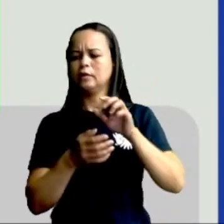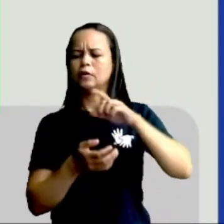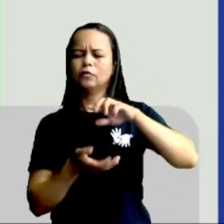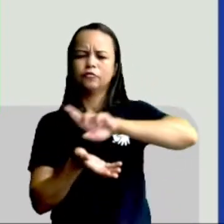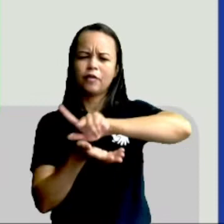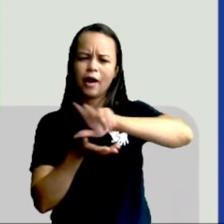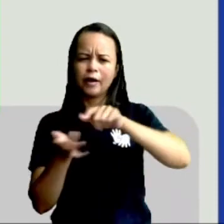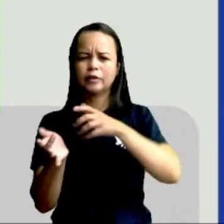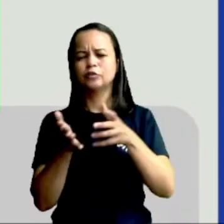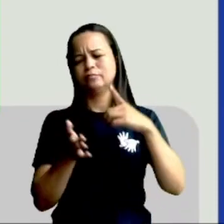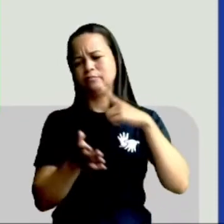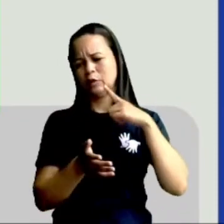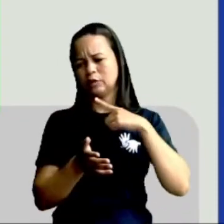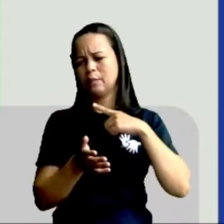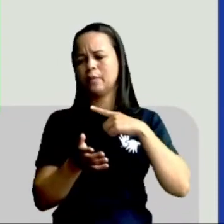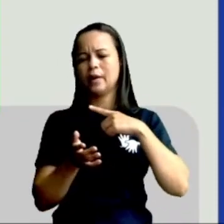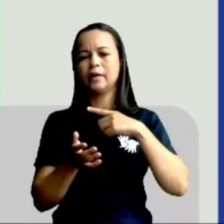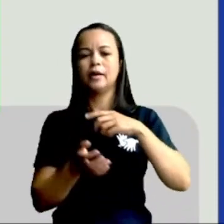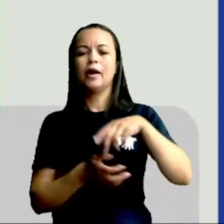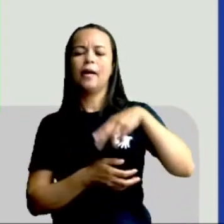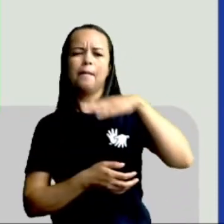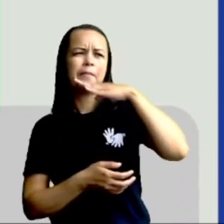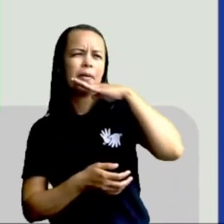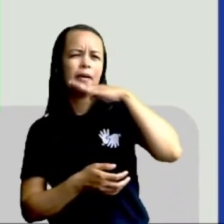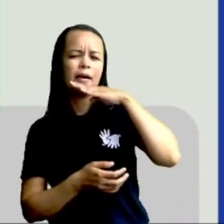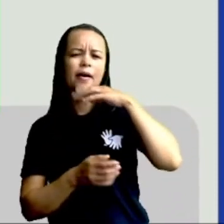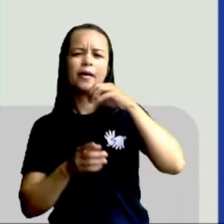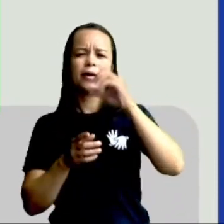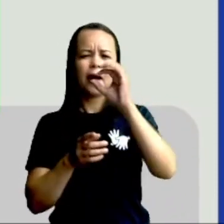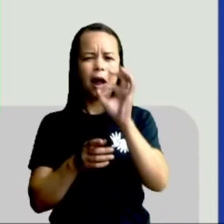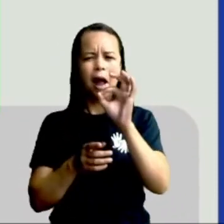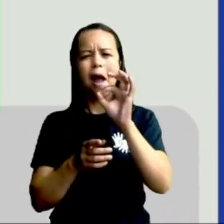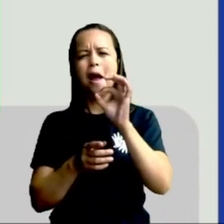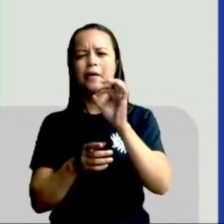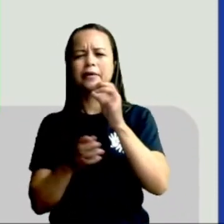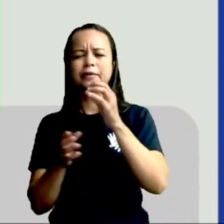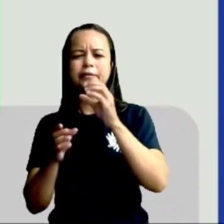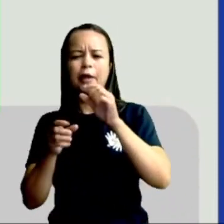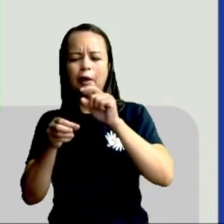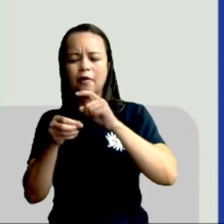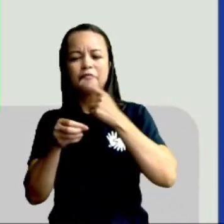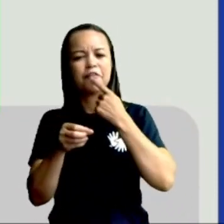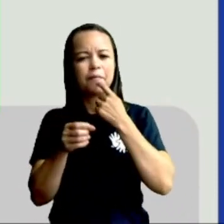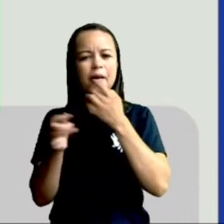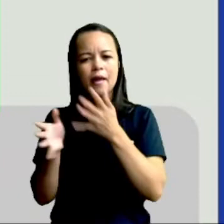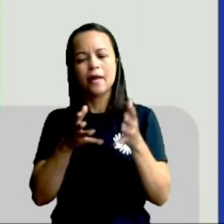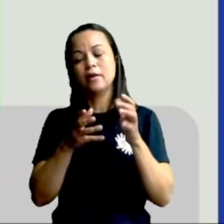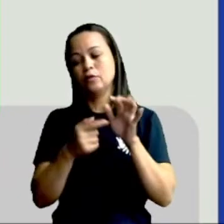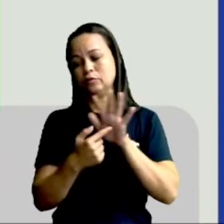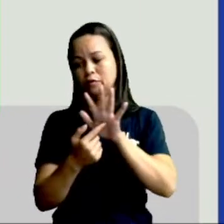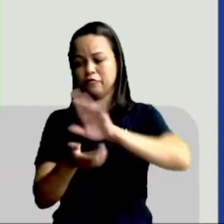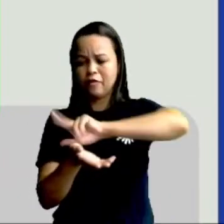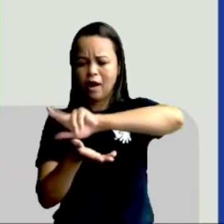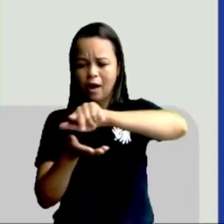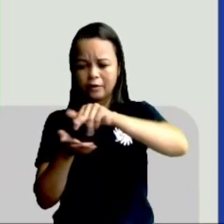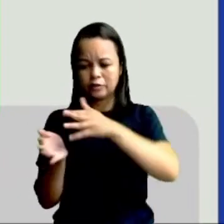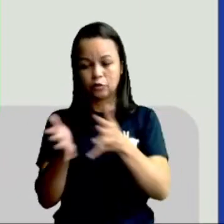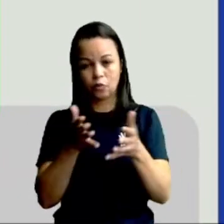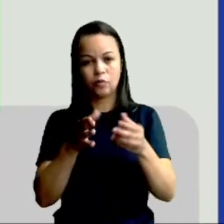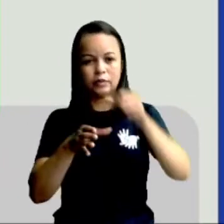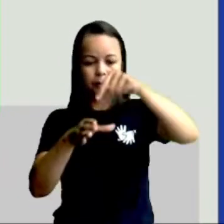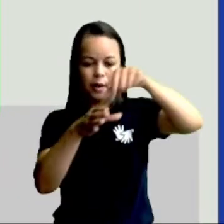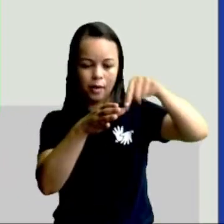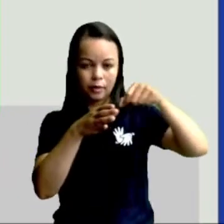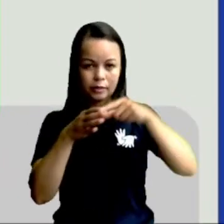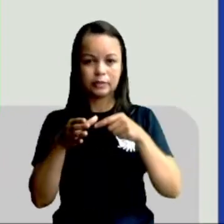manga, melão, acerola e outros frutos para consumo interno e de exportação também, ou seja, que vai